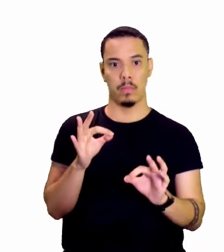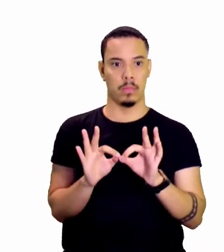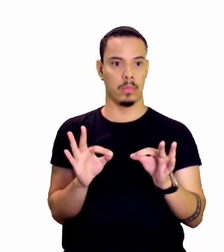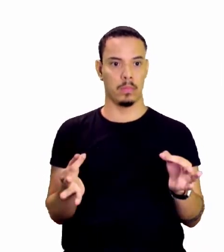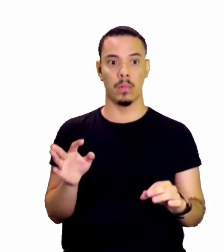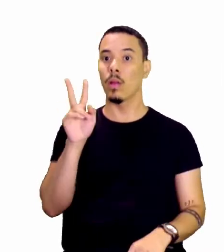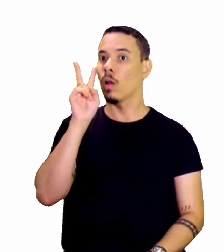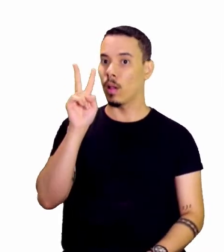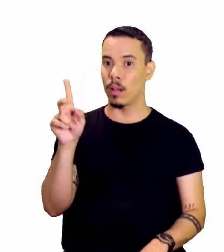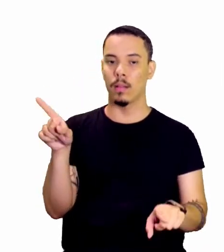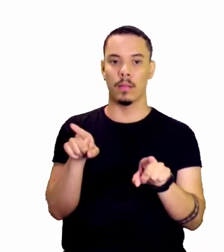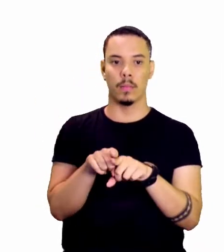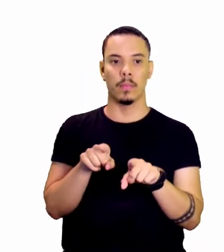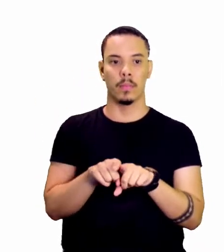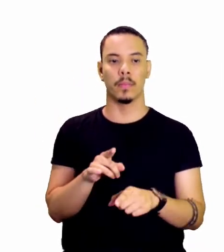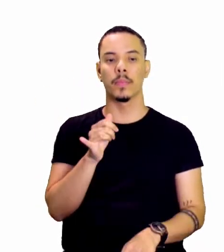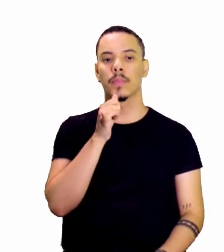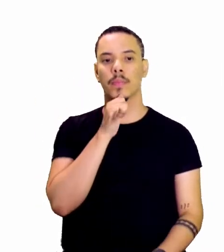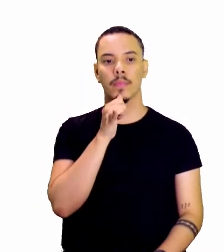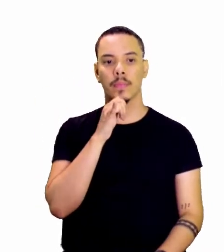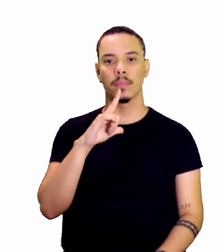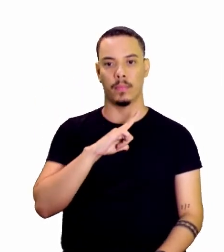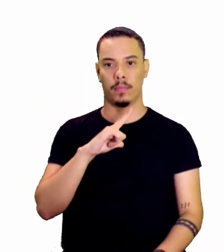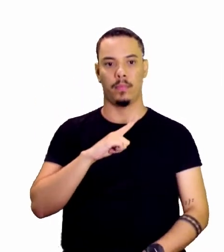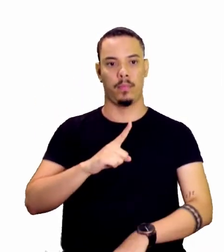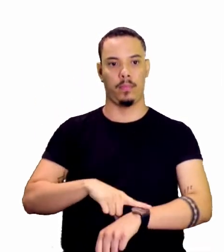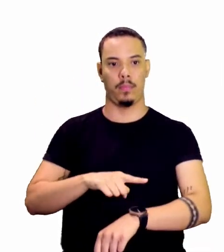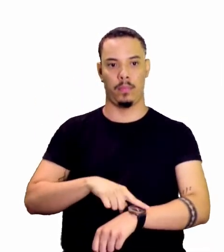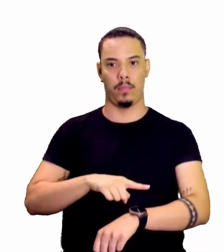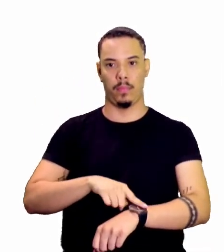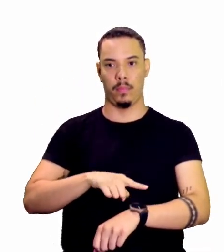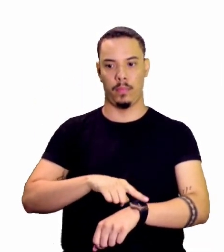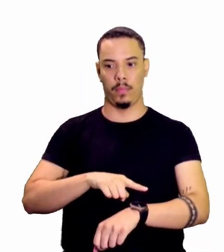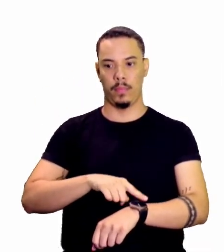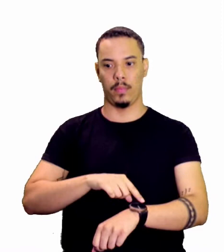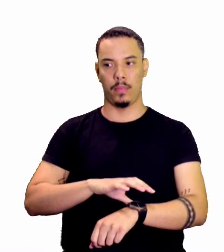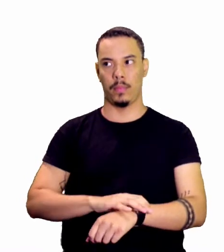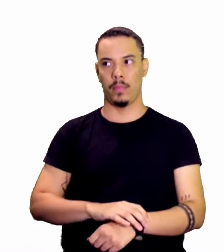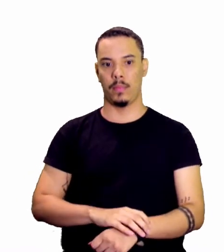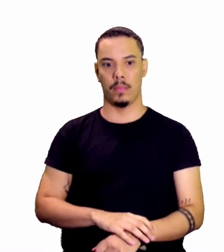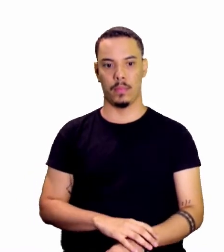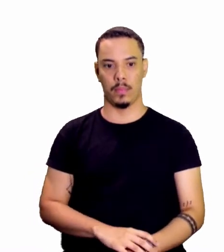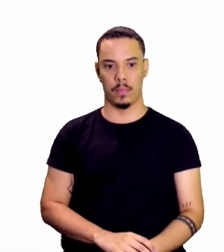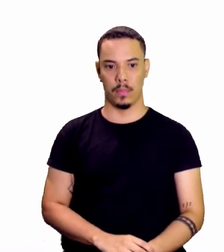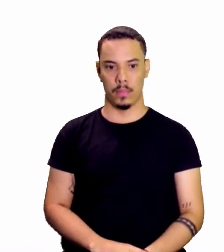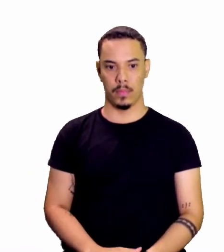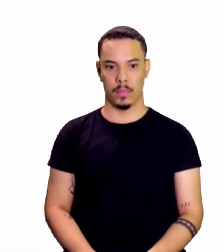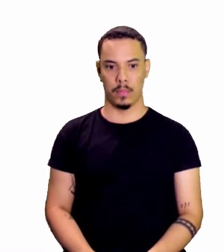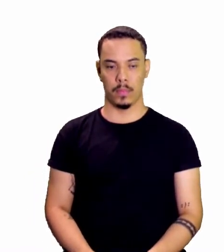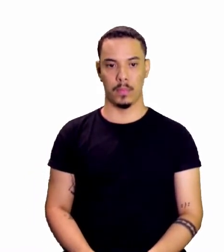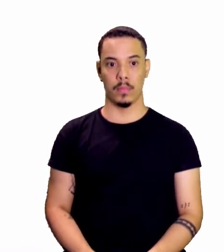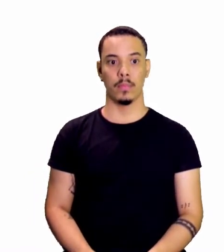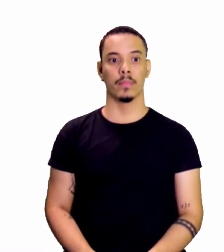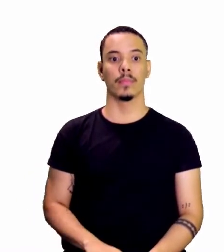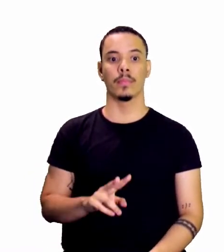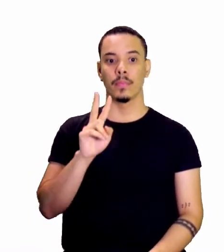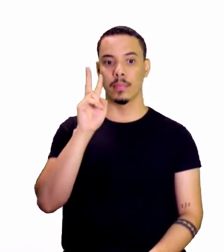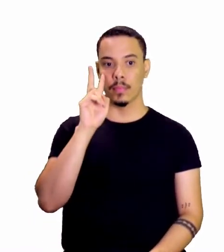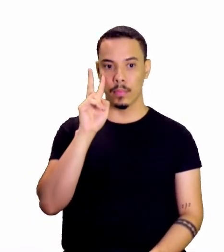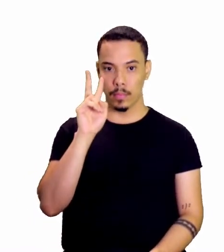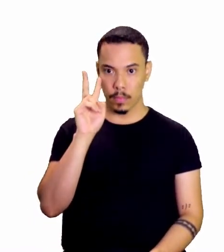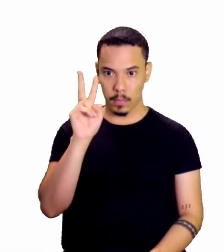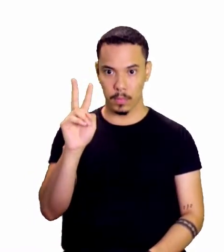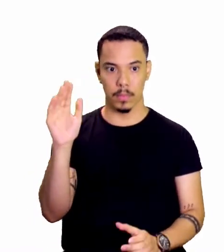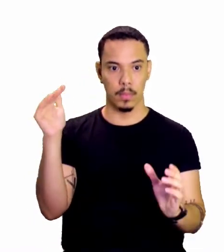simples é só olhar também hora aqui nós temos o tempo né é de um você olha